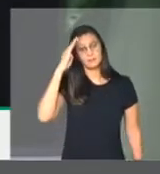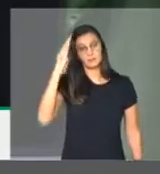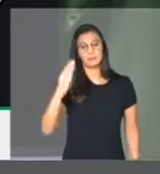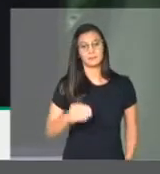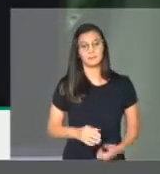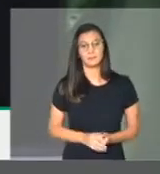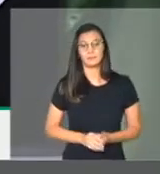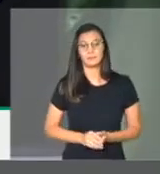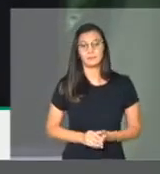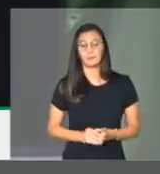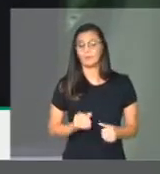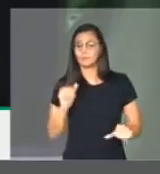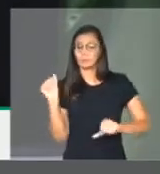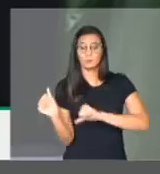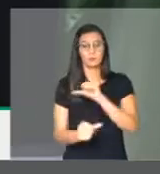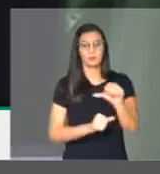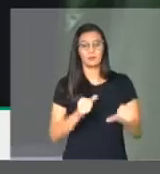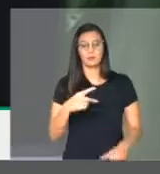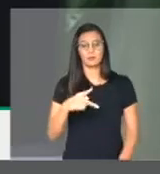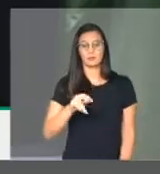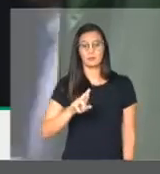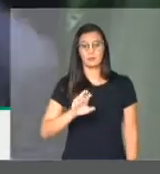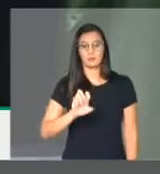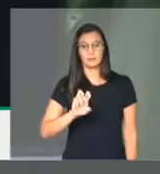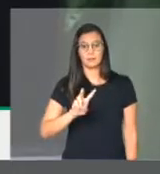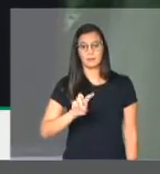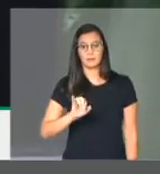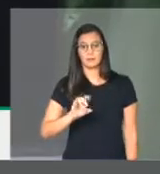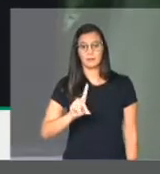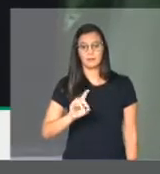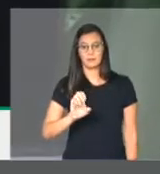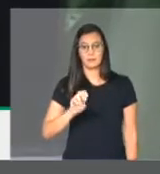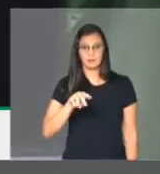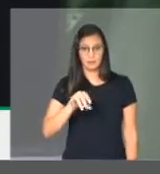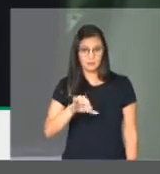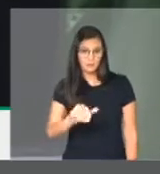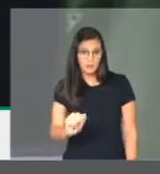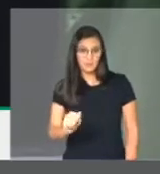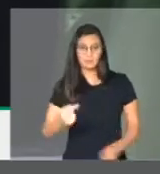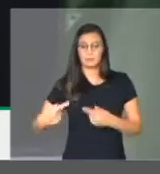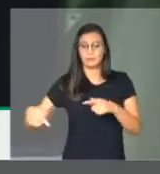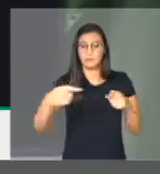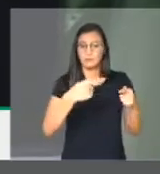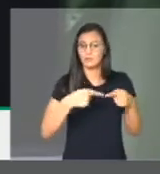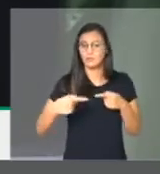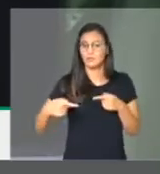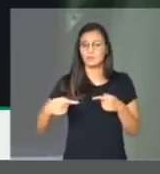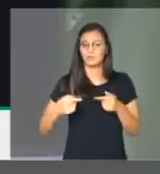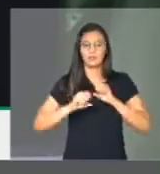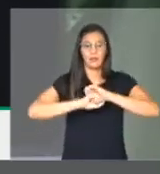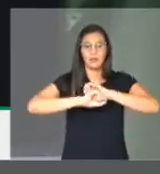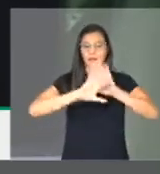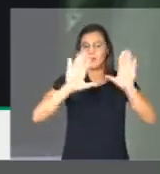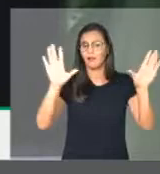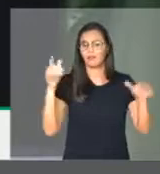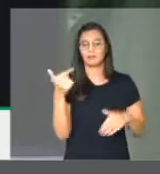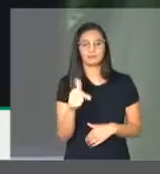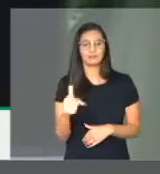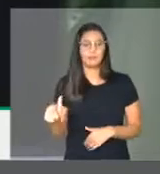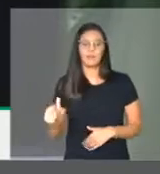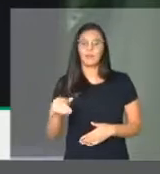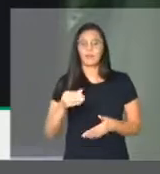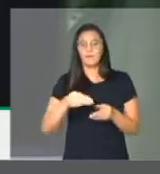de uma reforma da Previdência, que é discutida de cima para baixo, sem um debate franco, honesto e sem